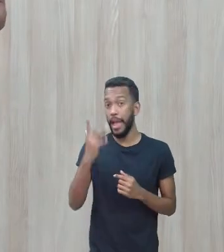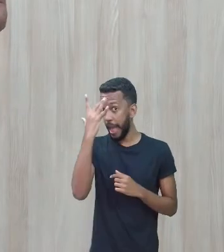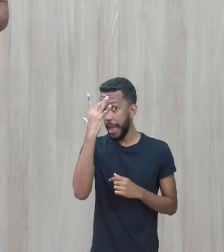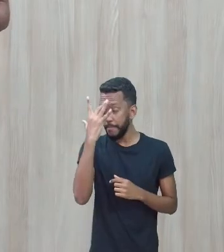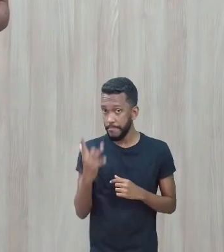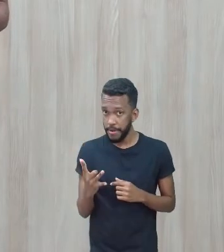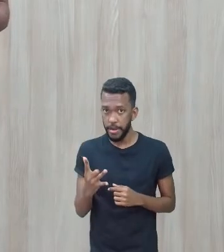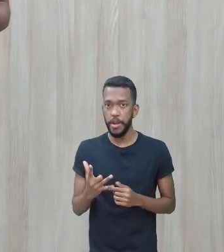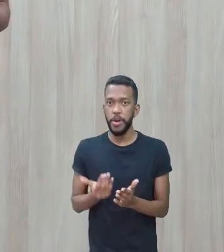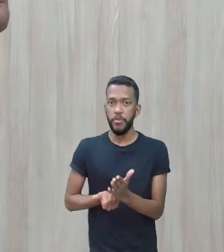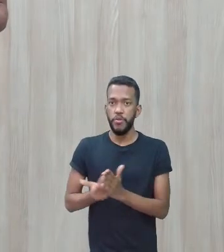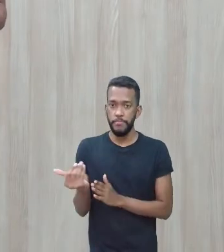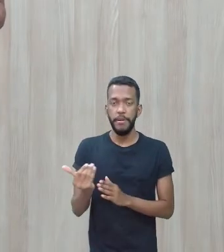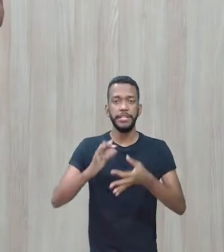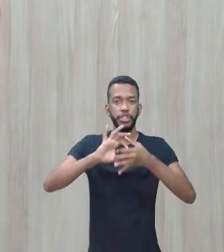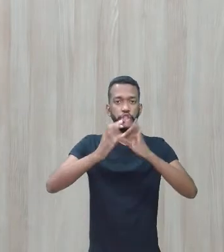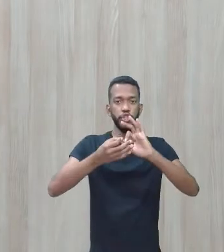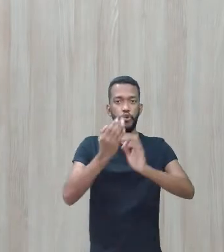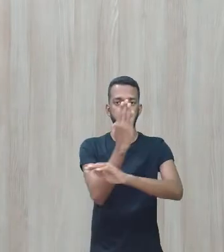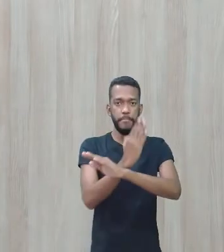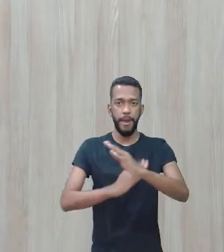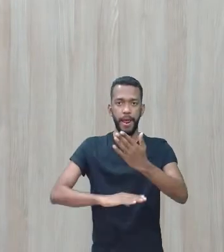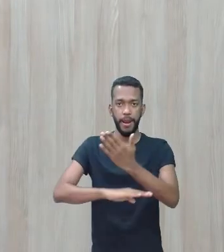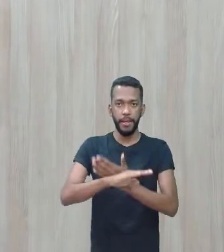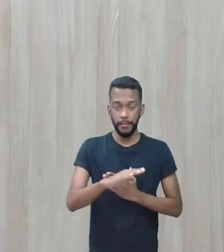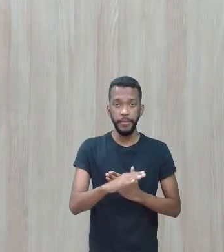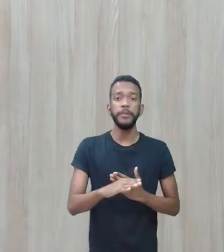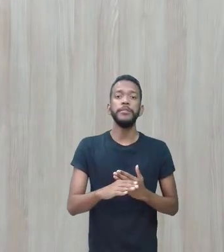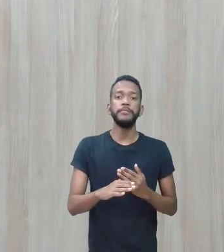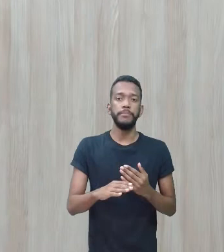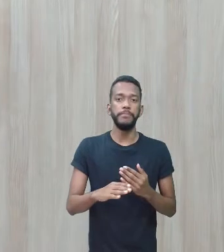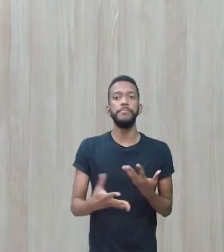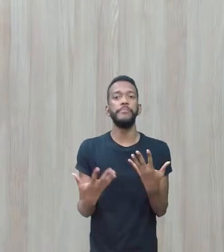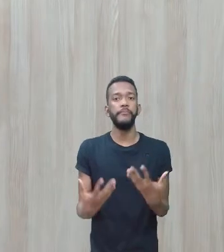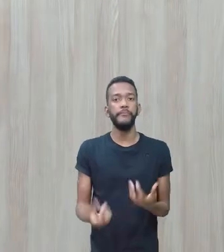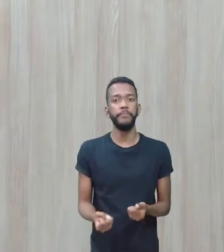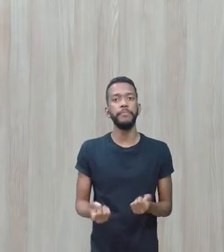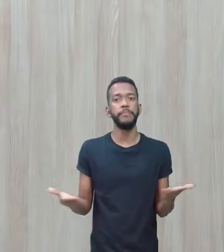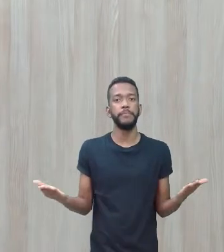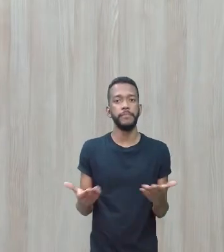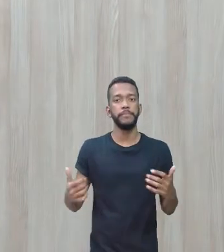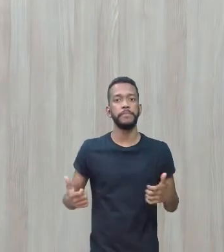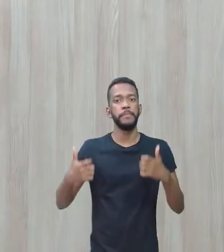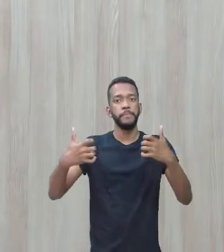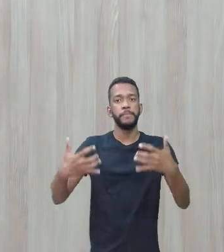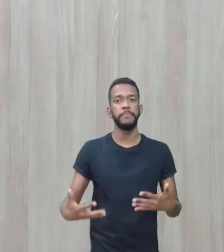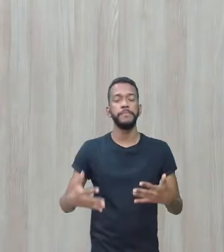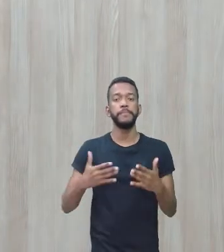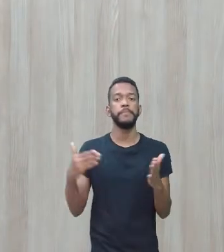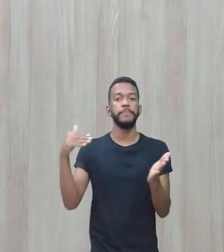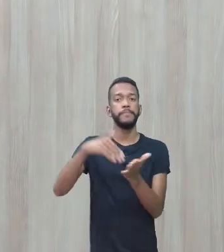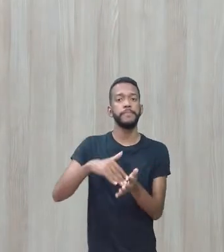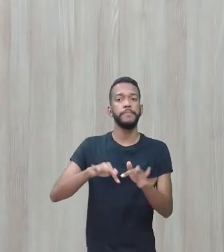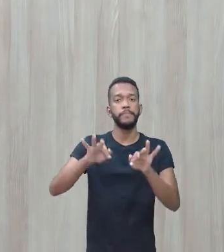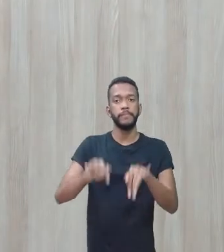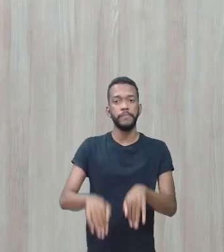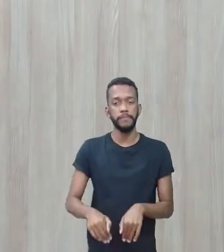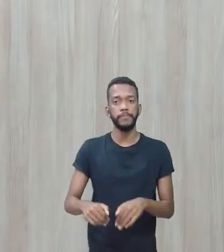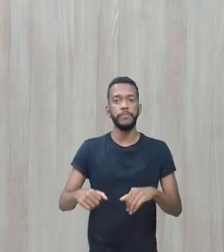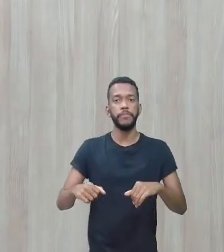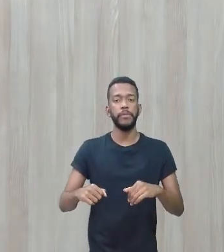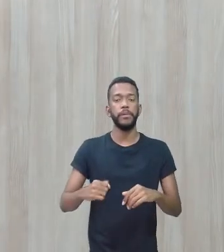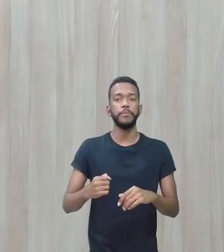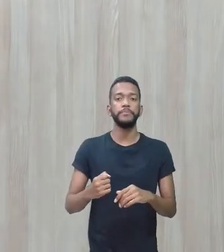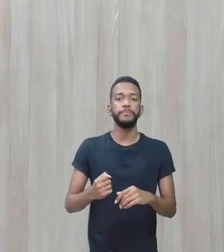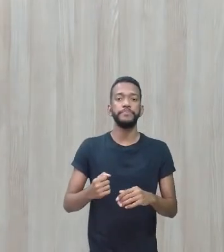amanhã, começam os Jogos Paralímpicos. Então, a gente vai estar abordando, até o fim dos Jogos, algumas modalidades